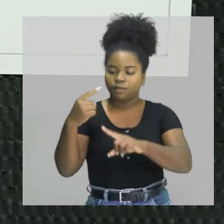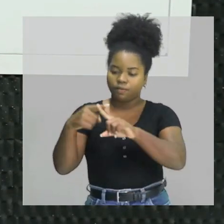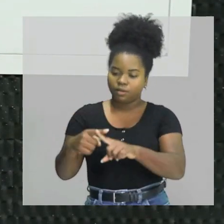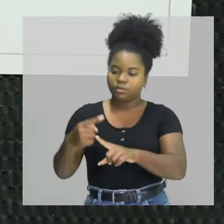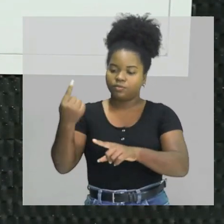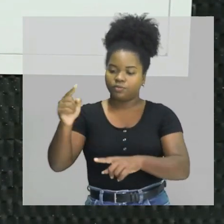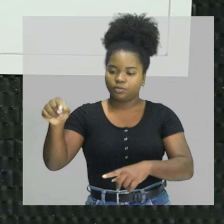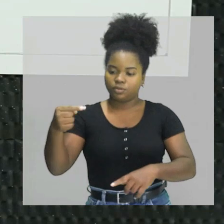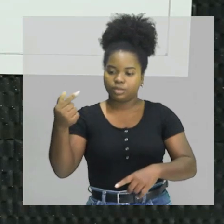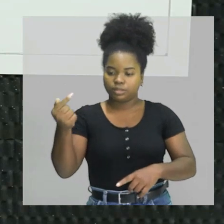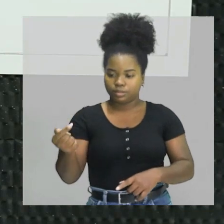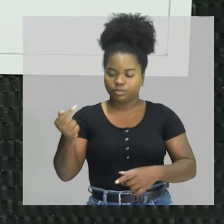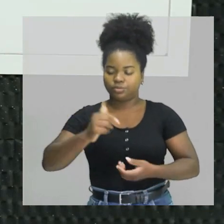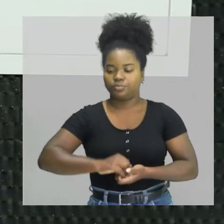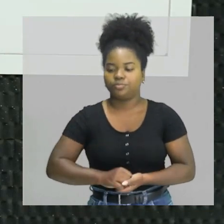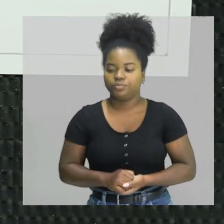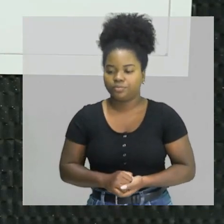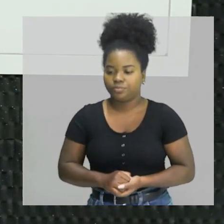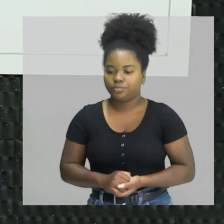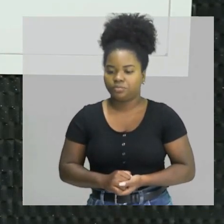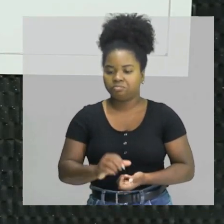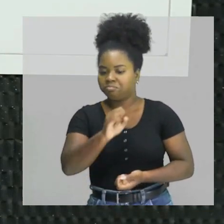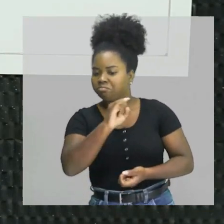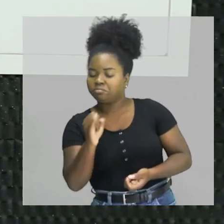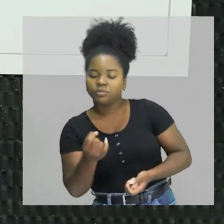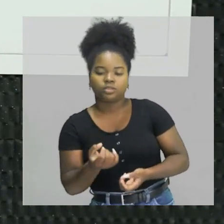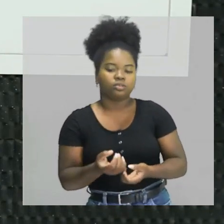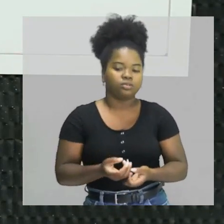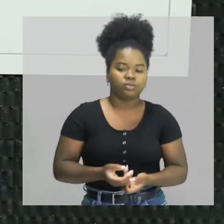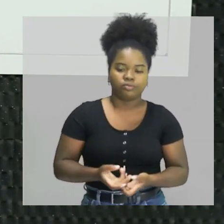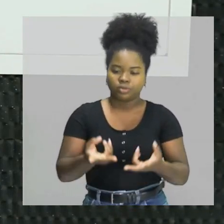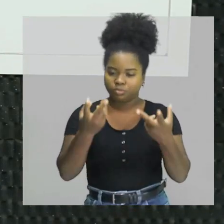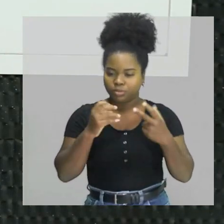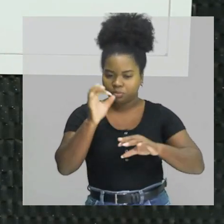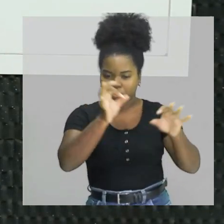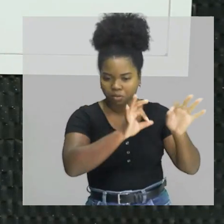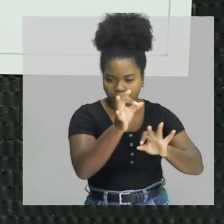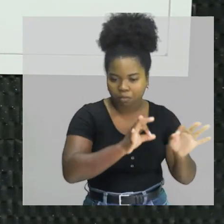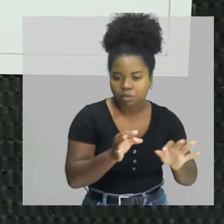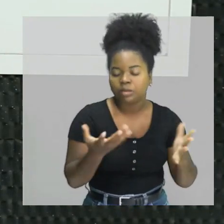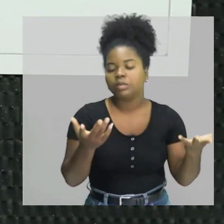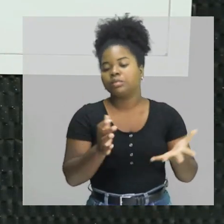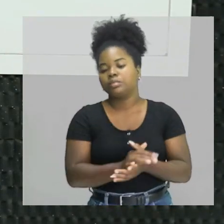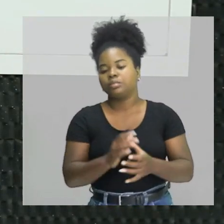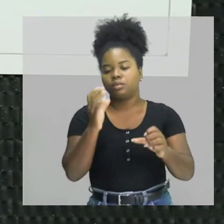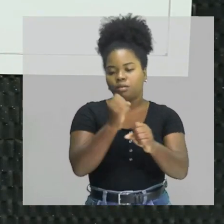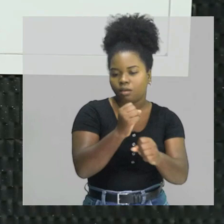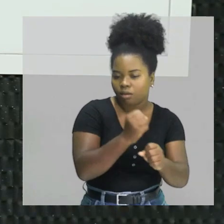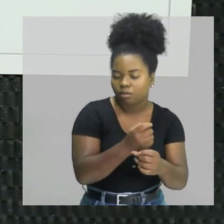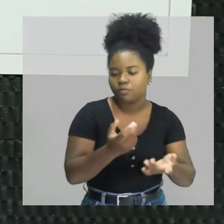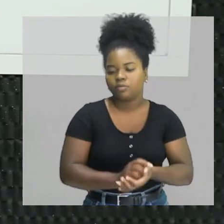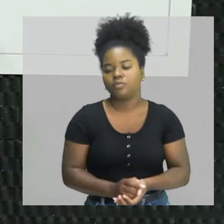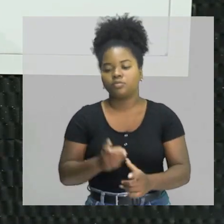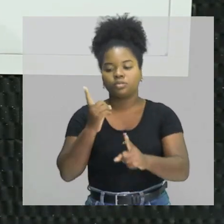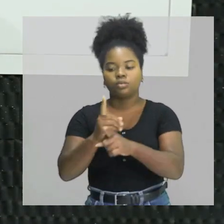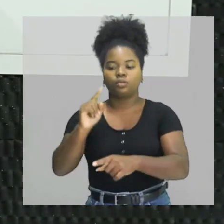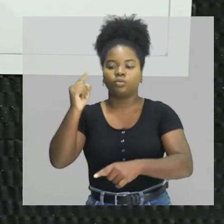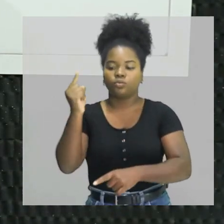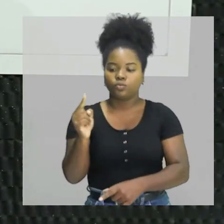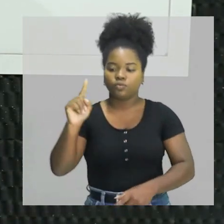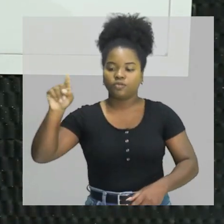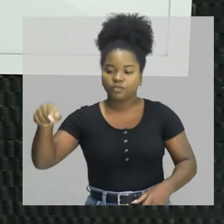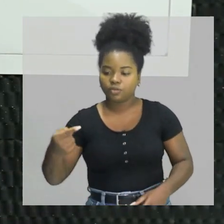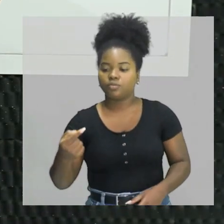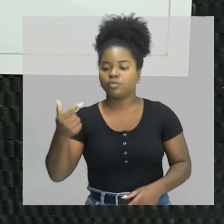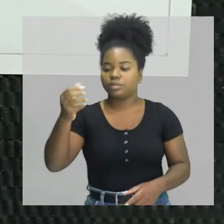vezes 1,7. Se você fizer essa conta, você vai encontrar 1,02. Ó. Essa